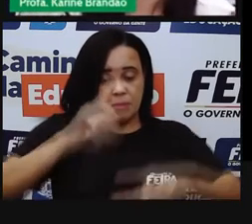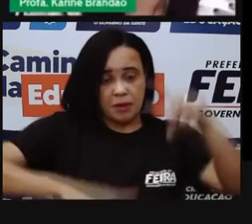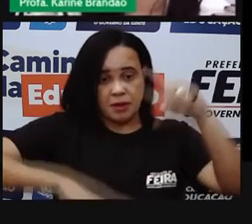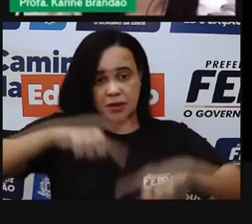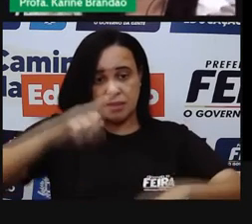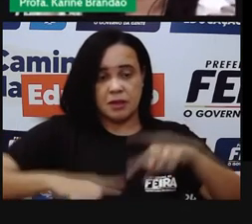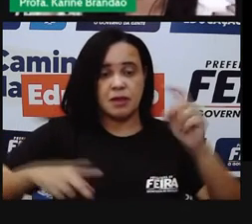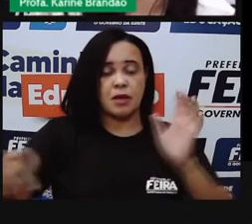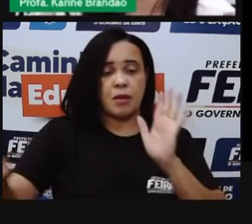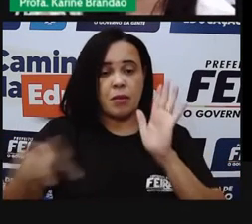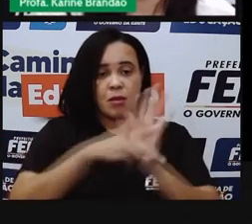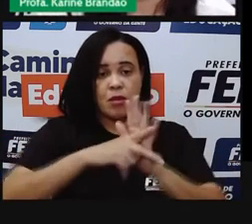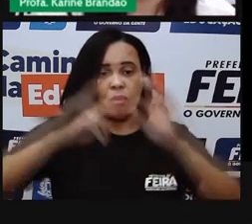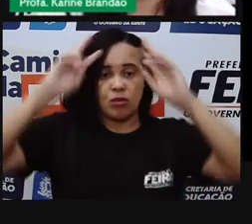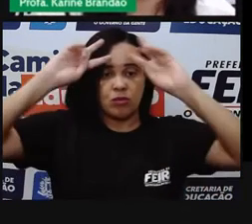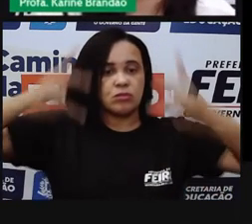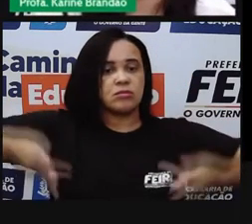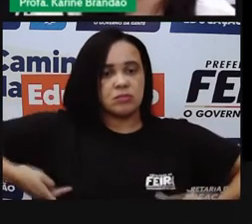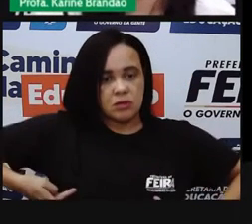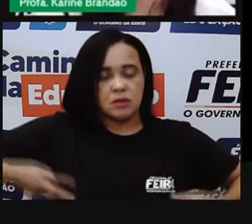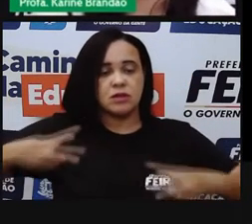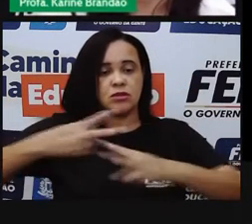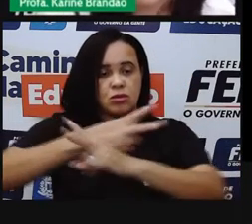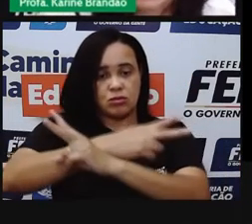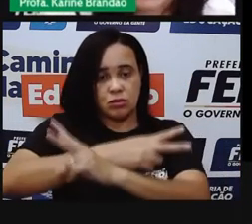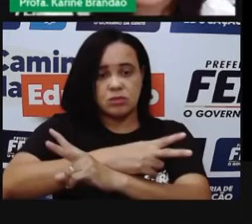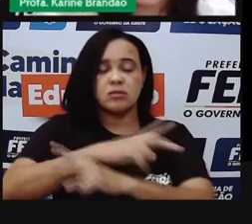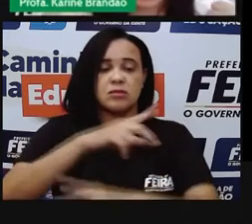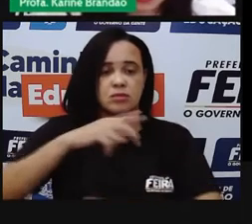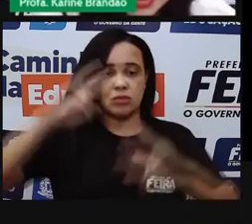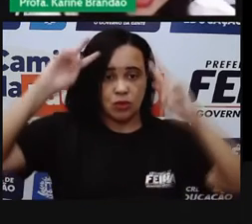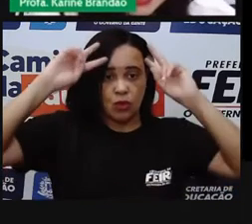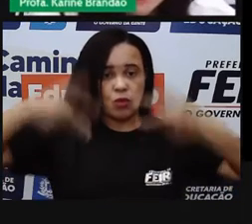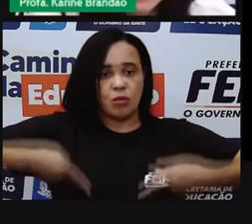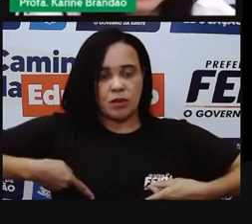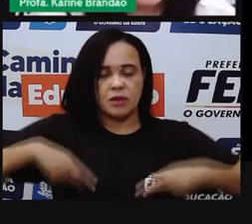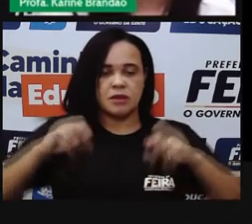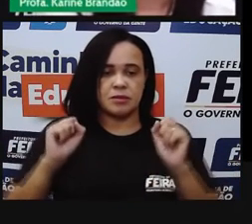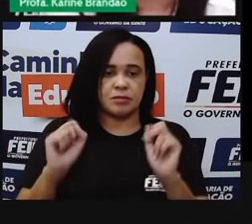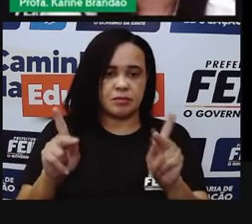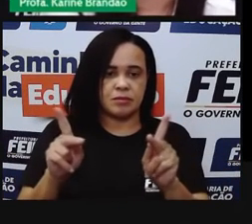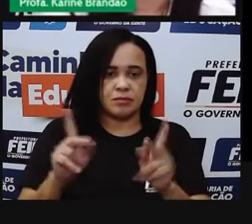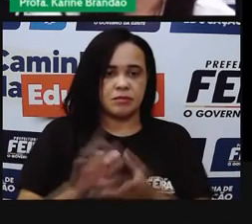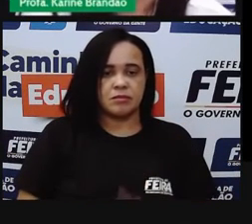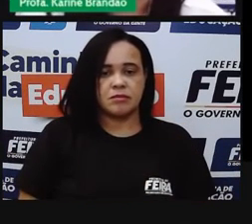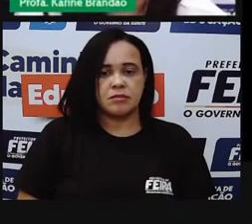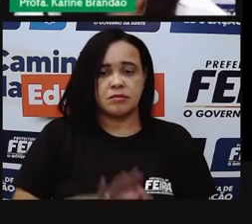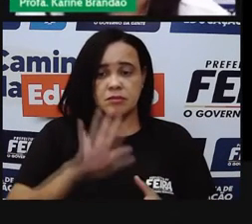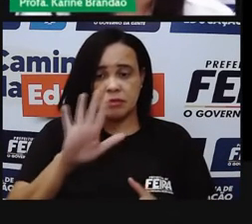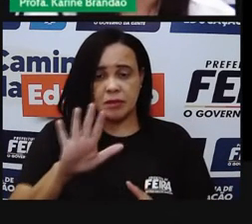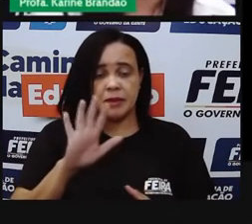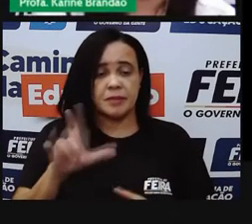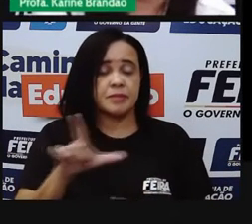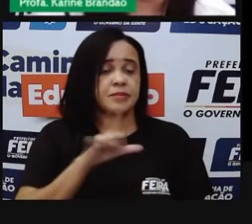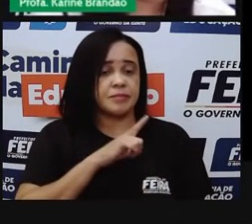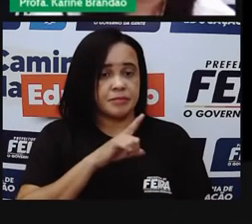nós humanos, os 46 cromossomos da nossa espécie humana, beleza? Só que existe